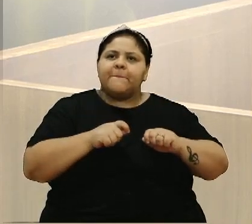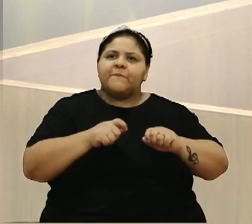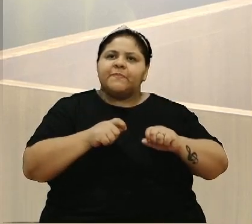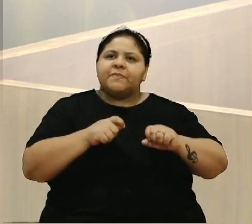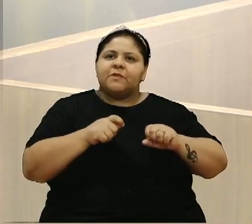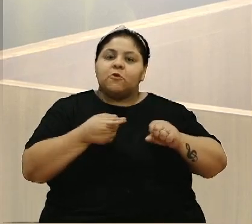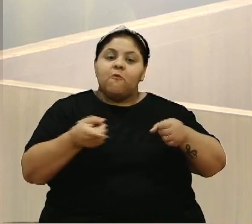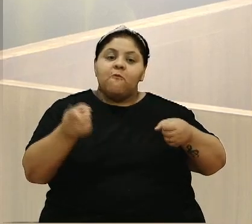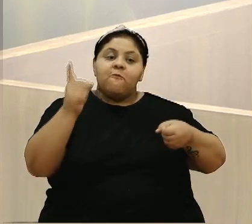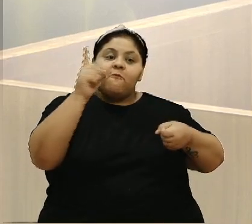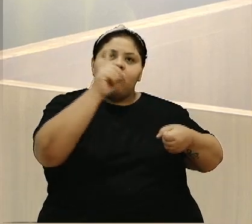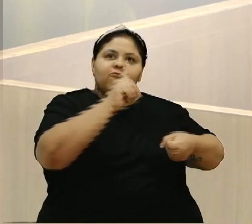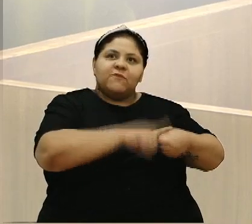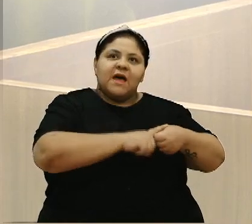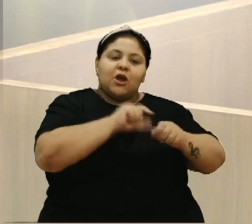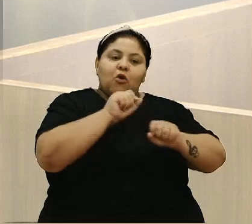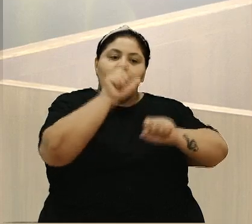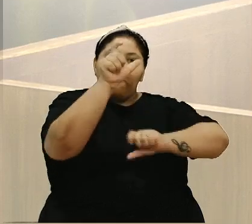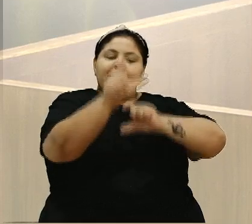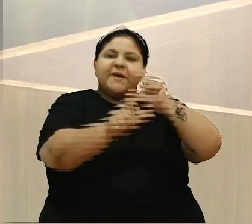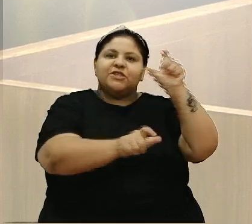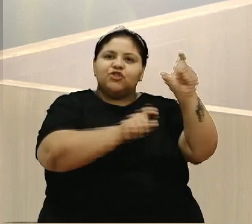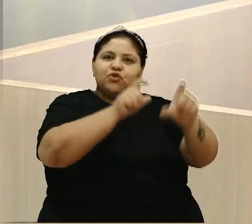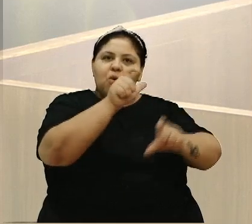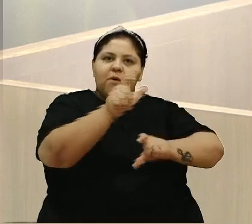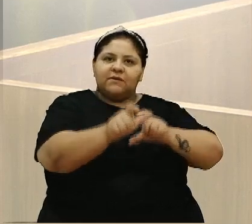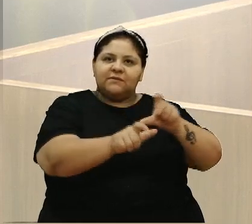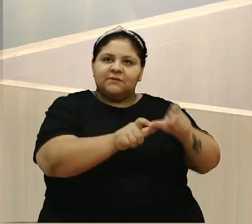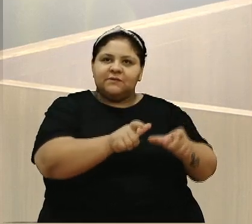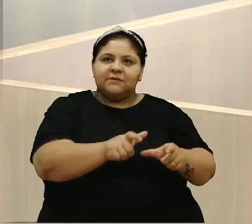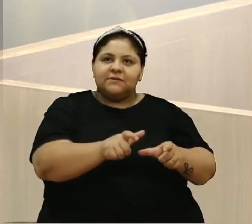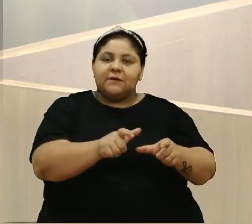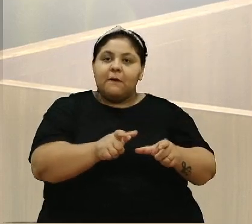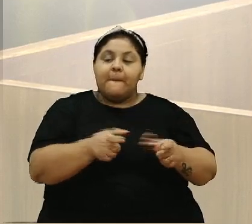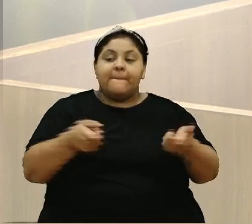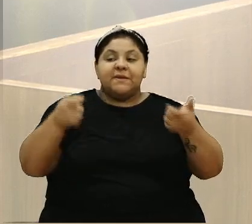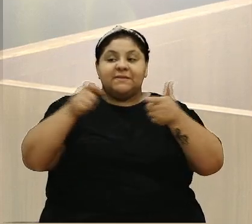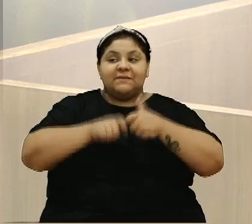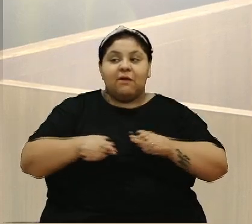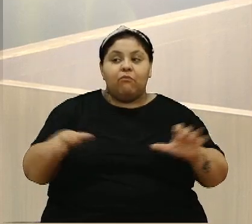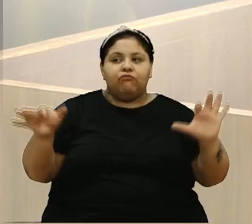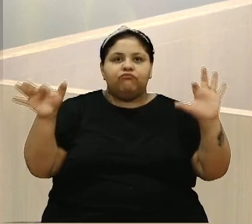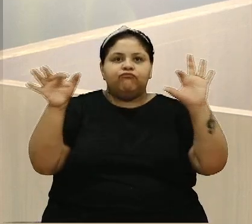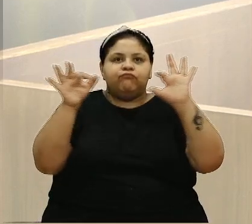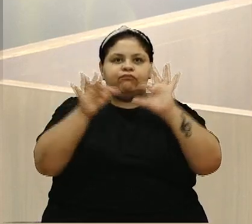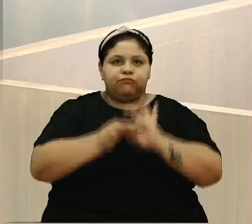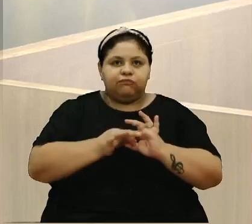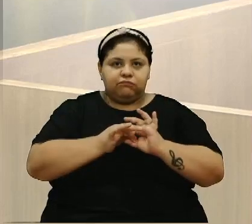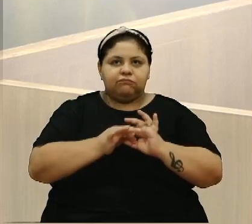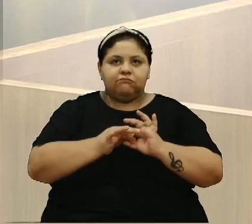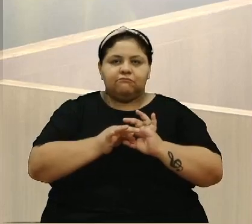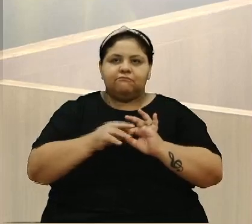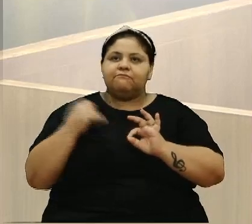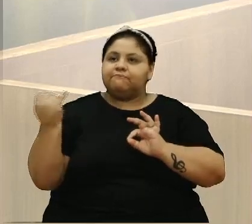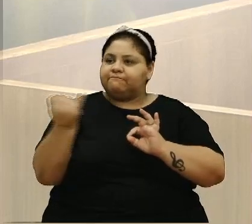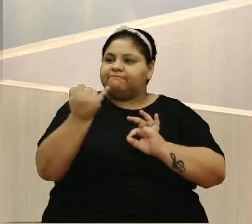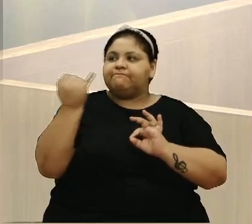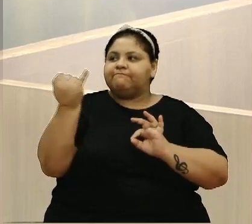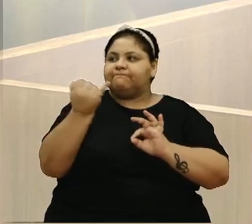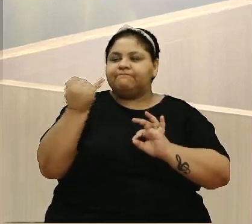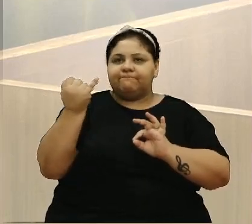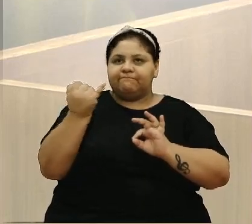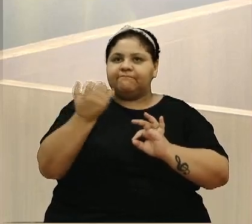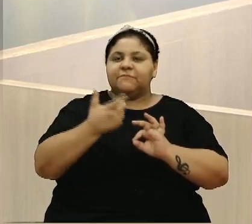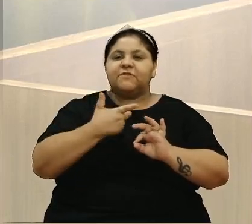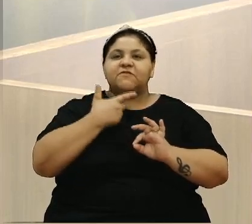nossa humanidade. Como nós precisamos nos reconectarmos. E é importante nós trazermos isso